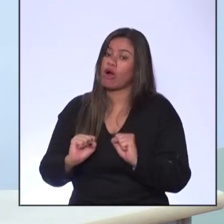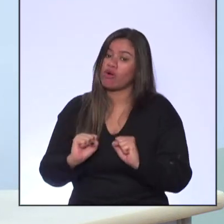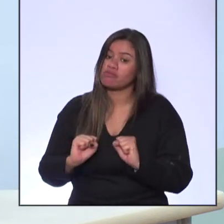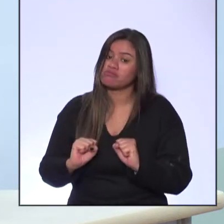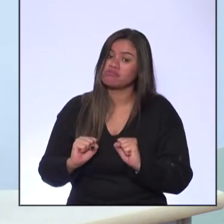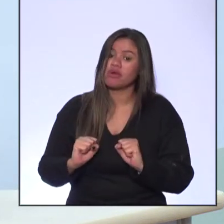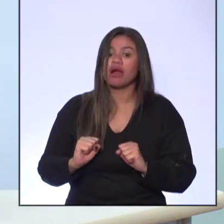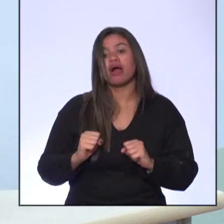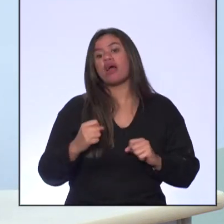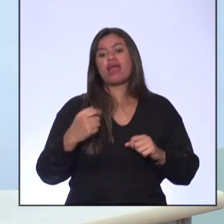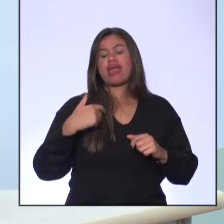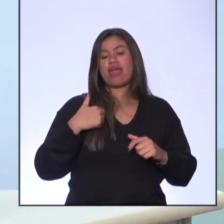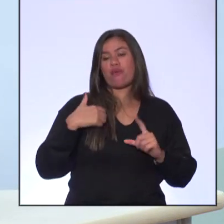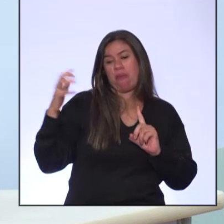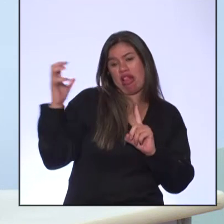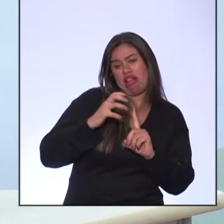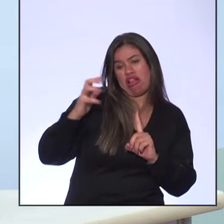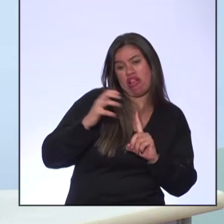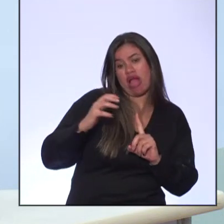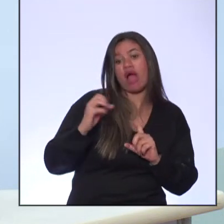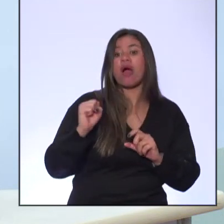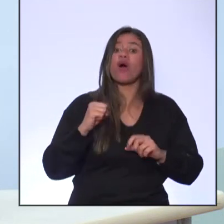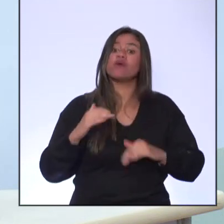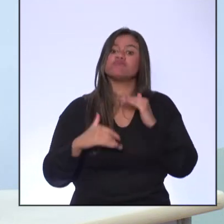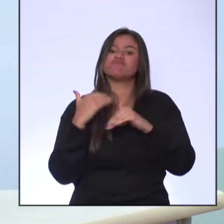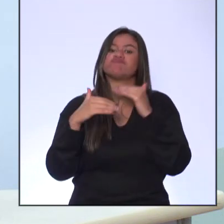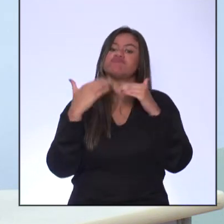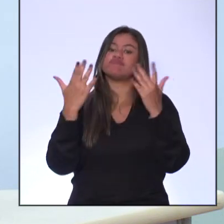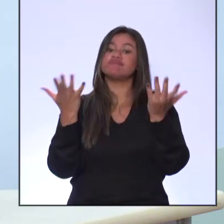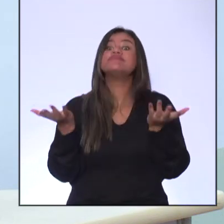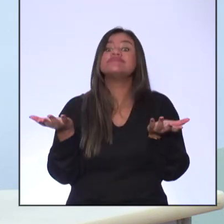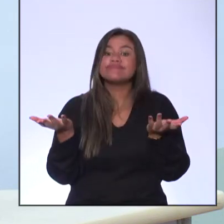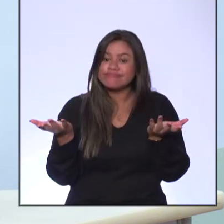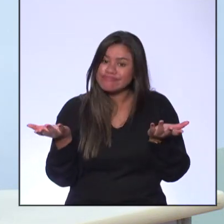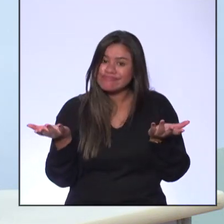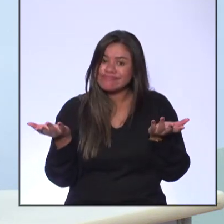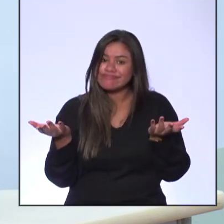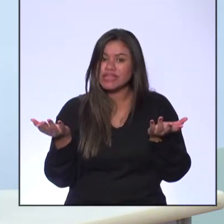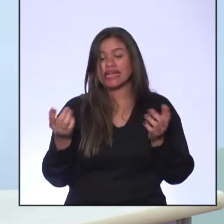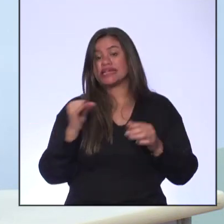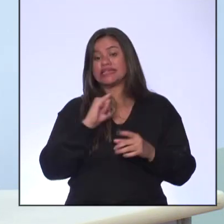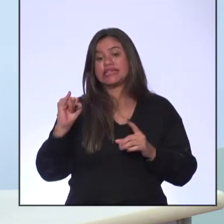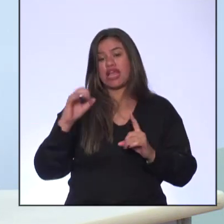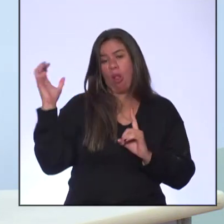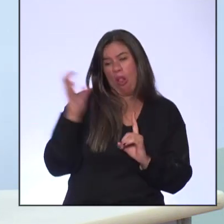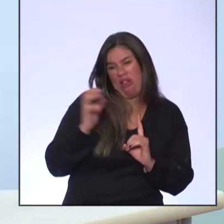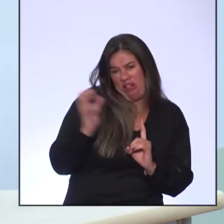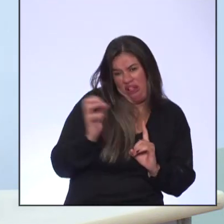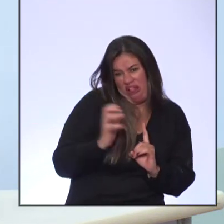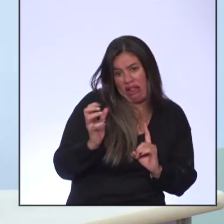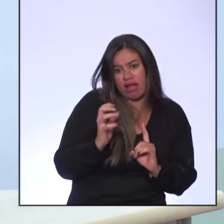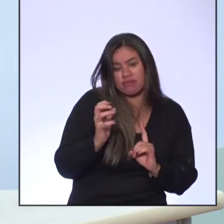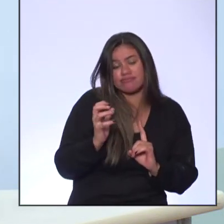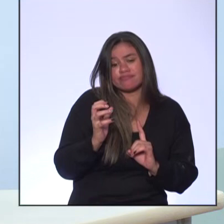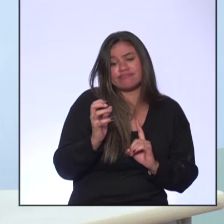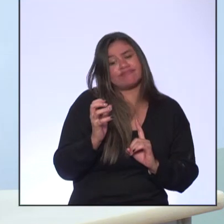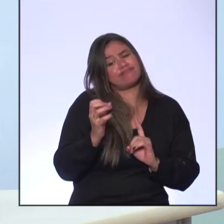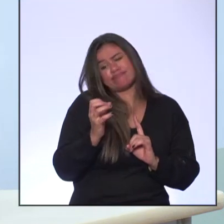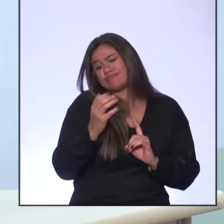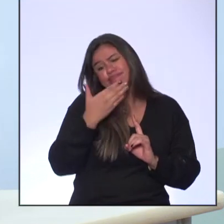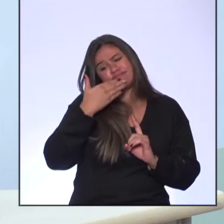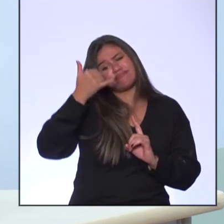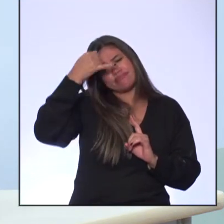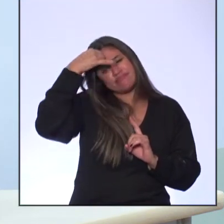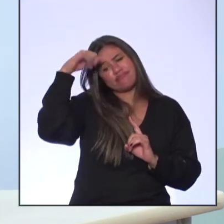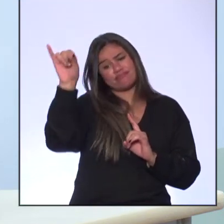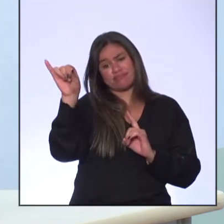ou provocativo. Se é produtivo, posta. Se é provocativo, pense antes, por que provocar outra pessoa?